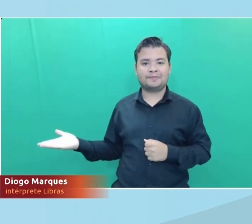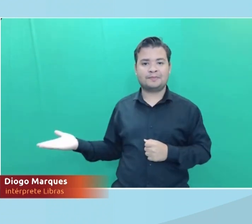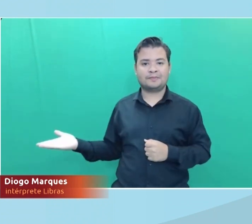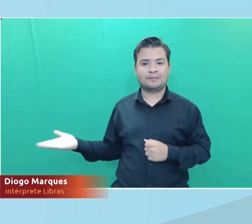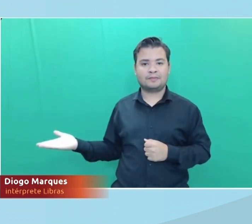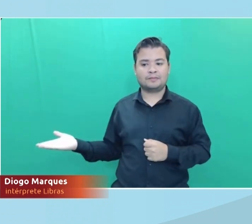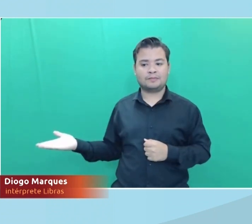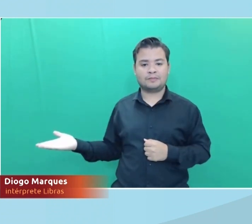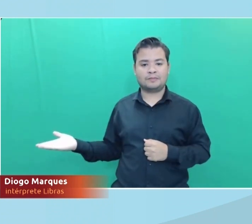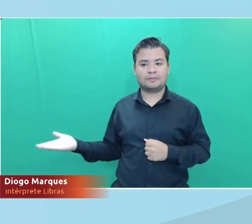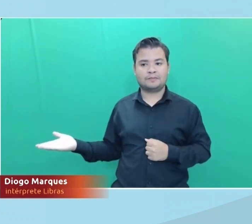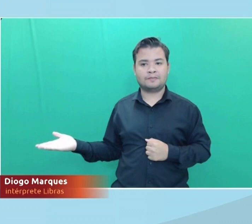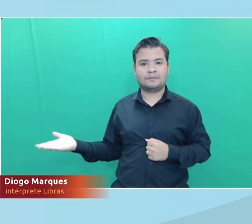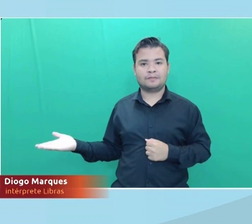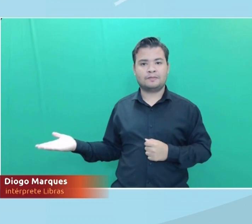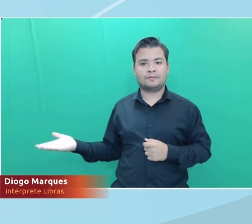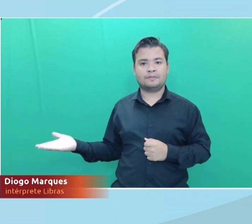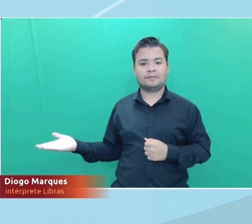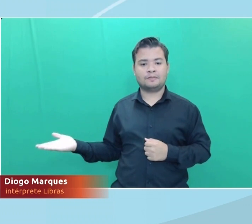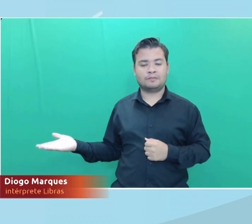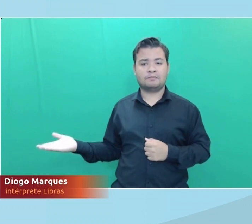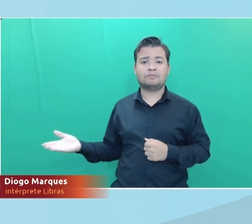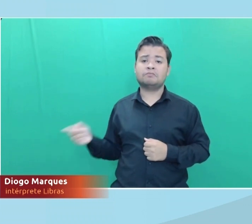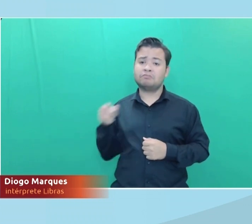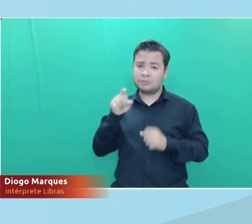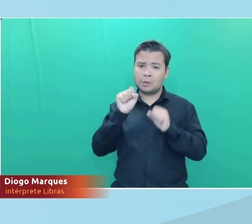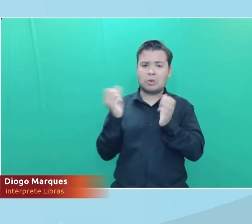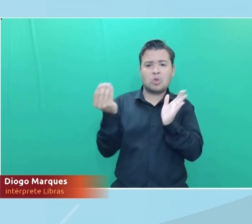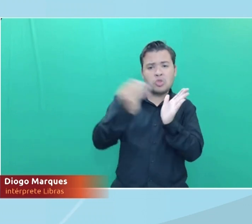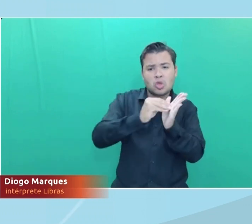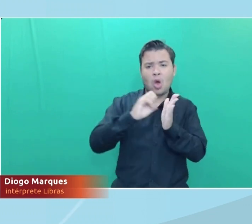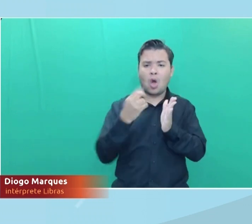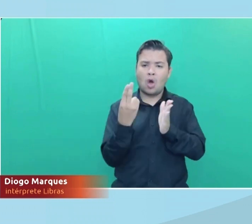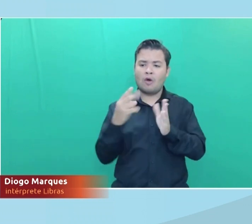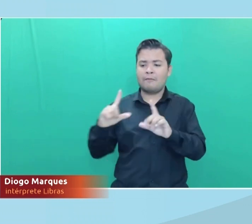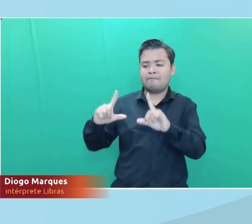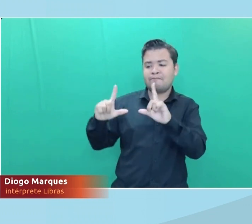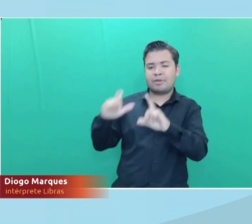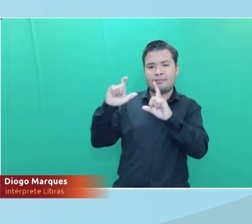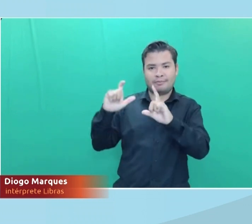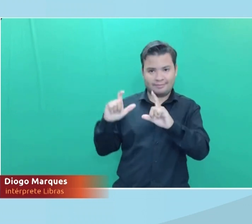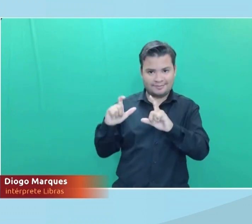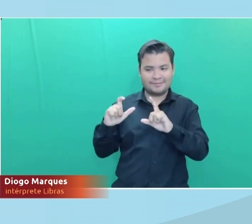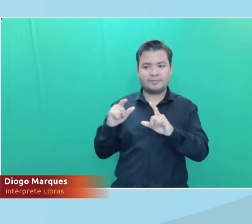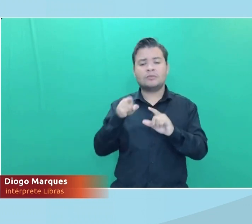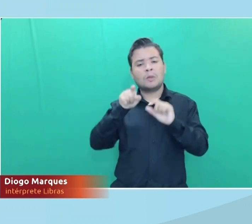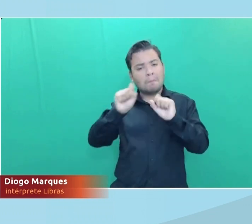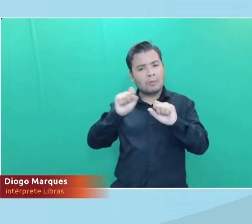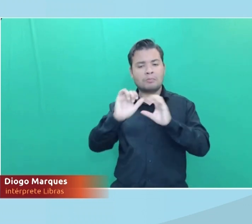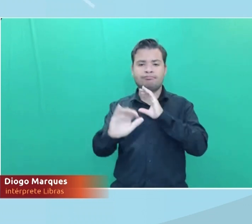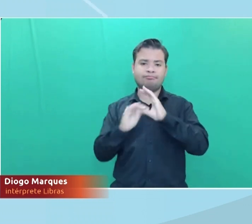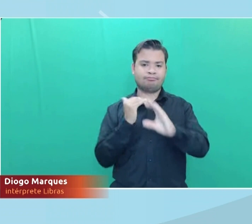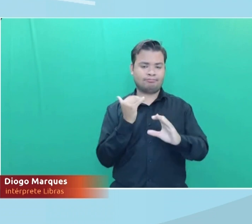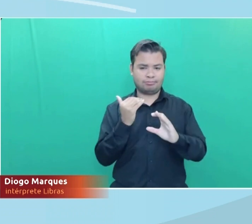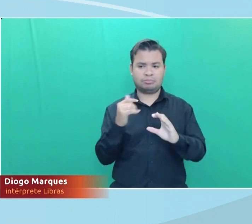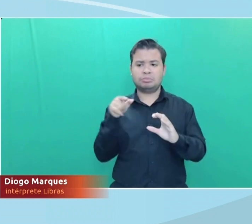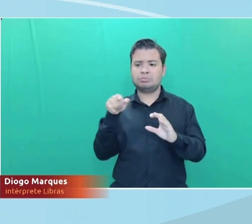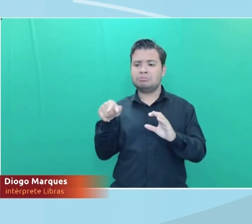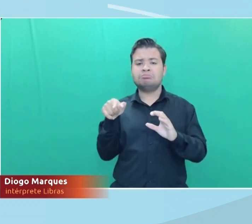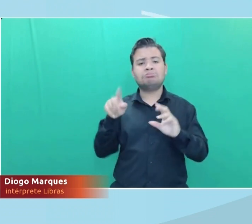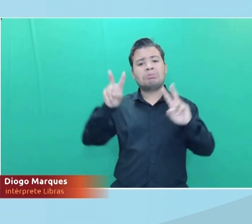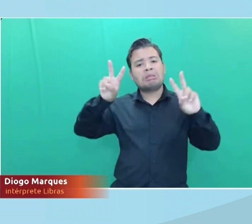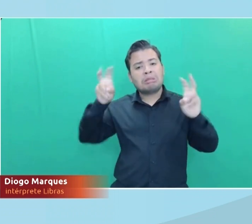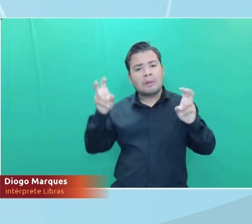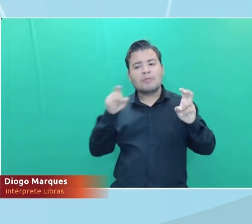62991811406. Também está aparecendo aqui na tela, se você quiser anotar, tirar uma foto. Você rapidamente manda uma mensagem para a gente a respeito do que